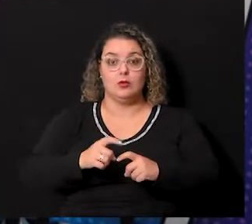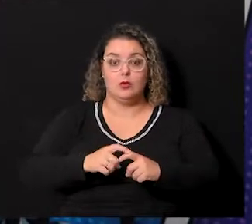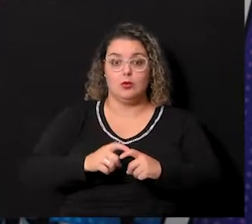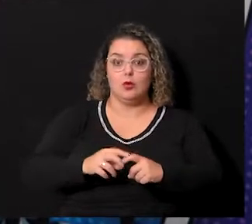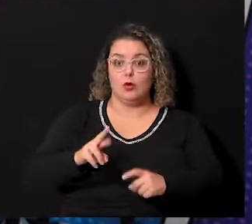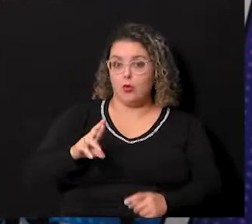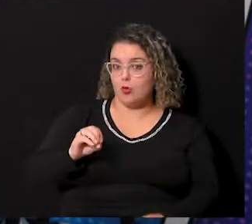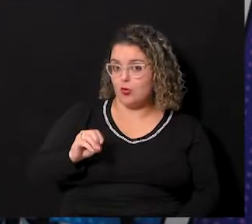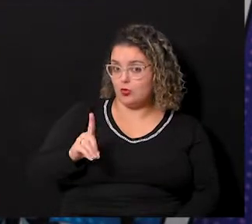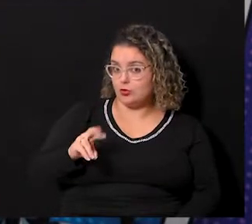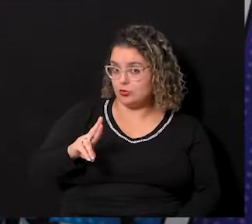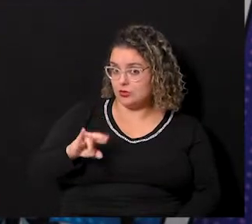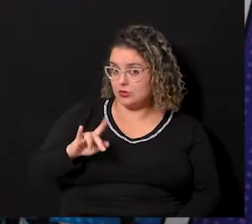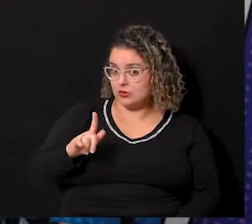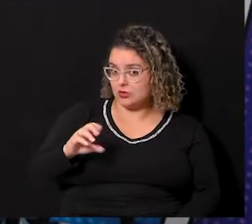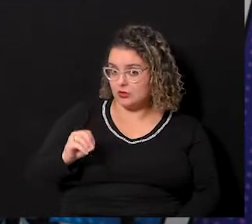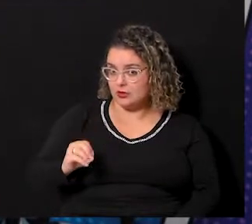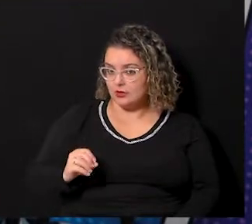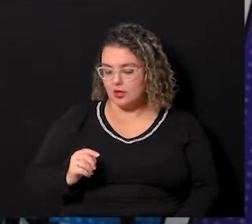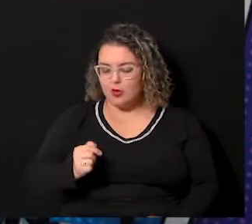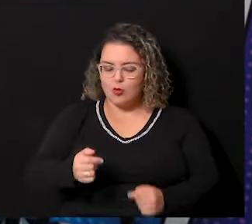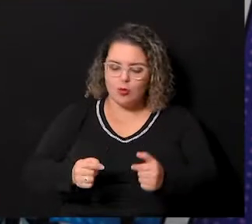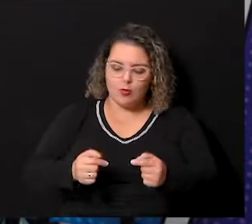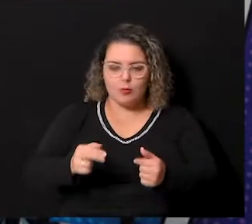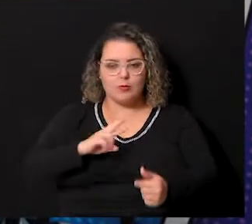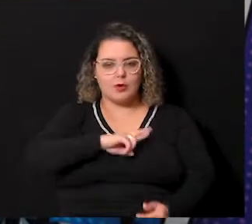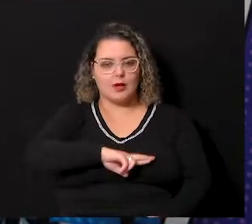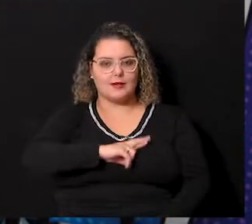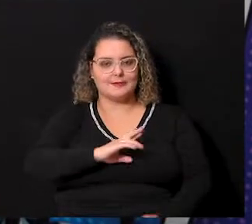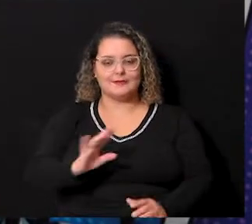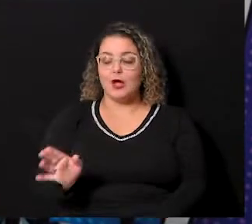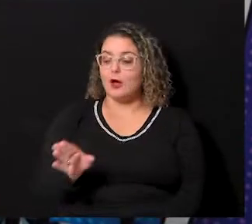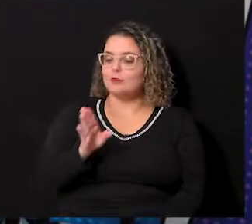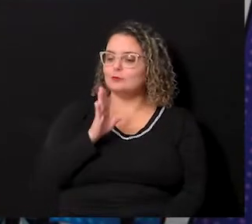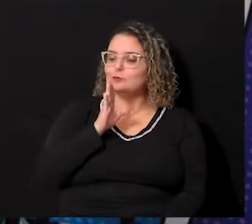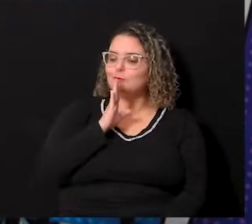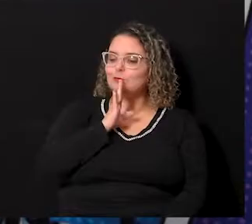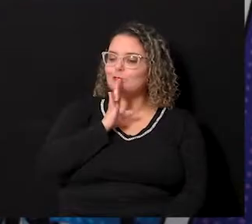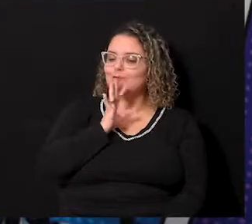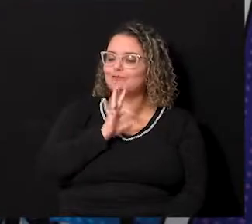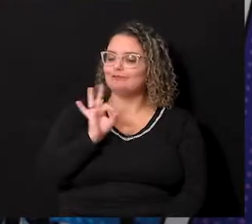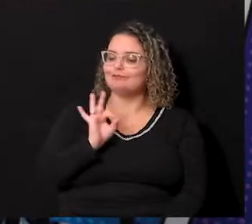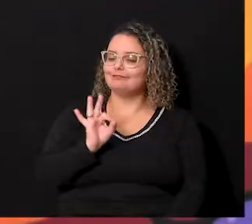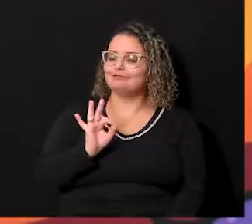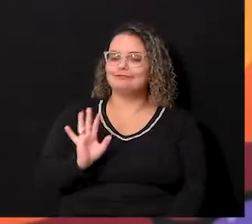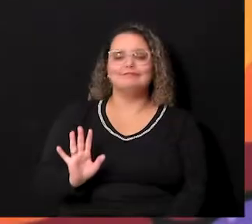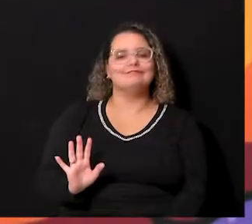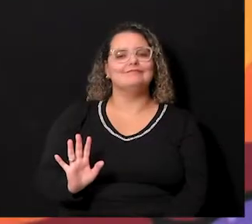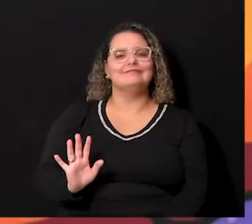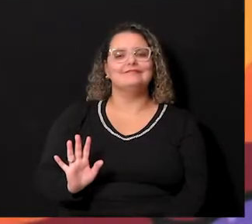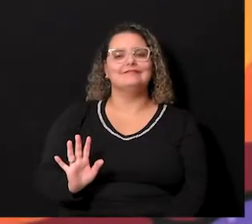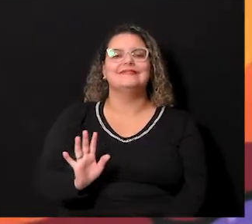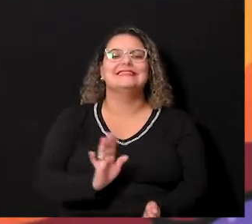Dr. Rodrigo Antonielli, que depois também tem um pouco de romance, mas chega de spoiler, não vamos falar mais nada.